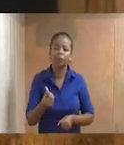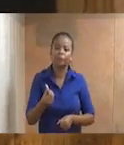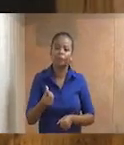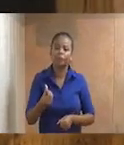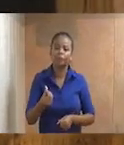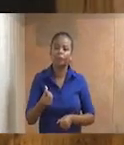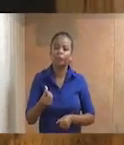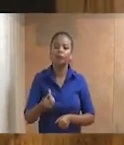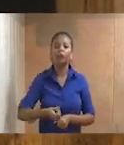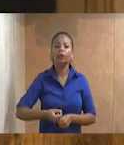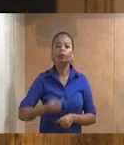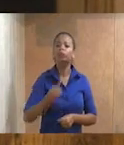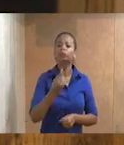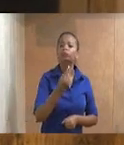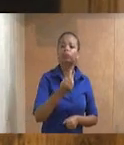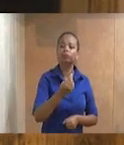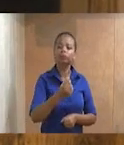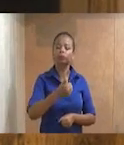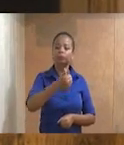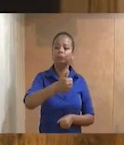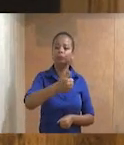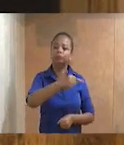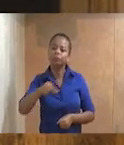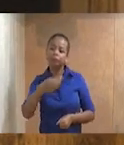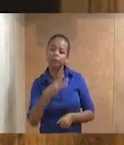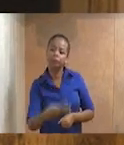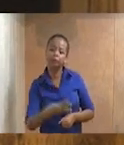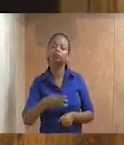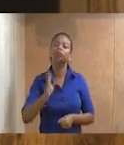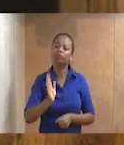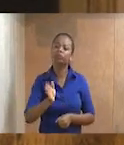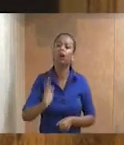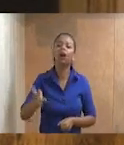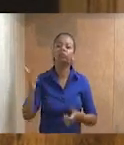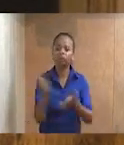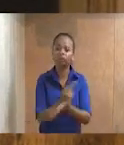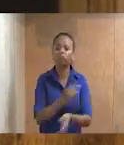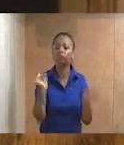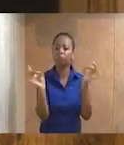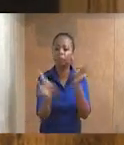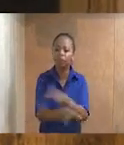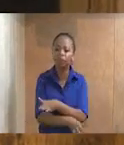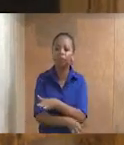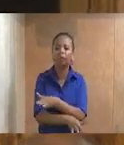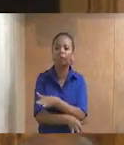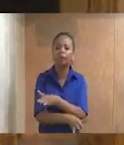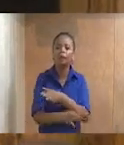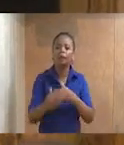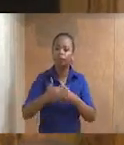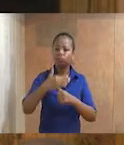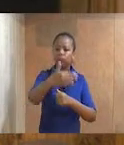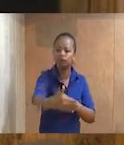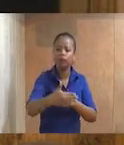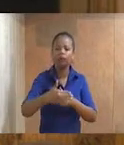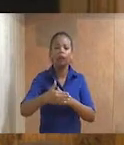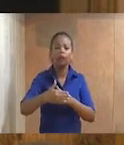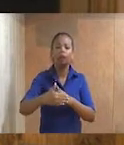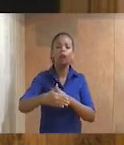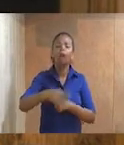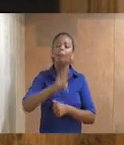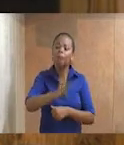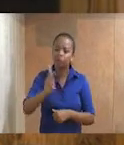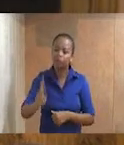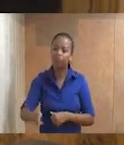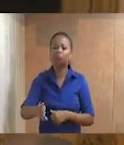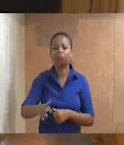um terço já está, que vai acontecer para o primeiro segmento. E o professor sabe